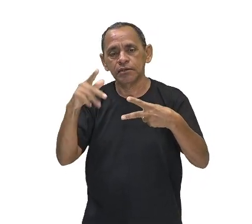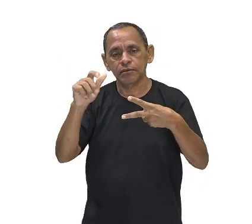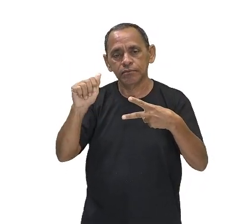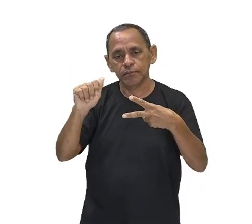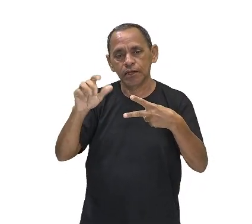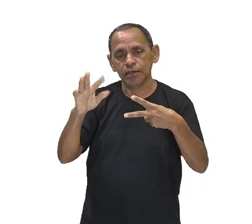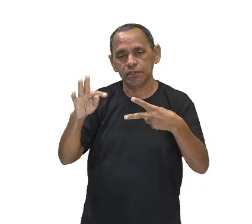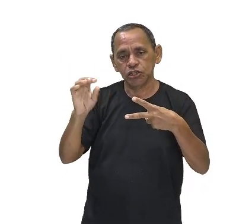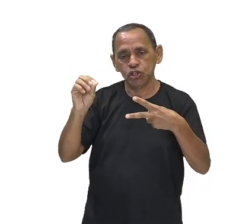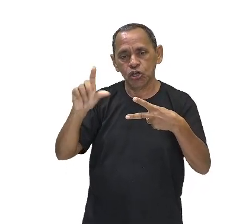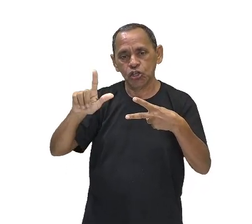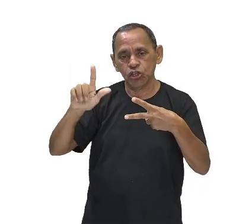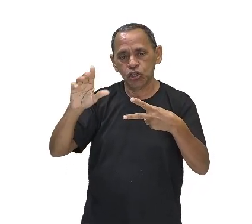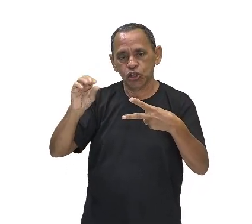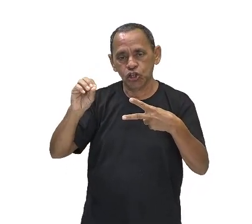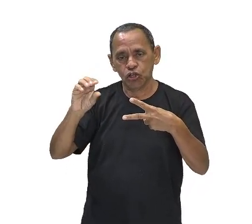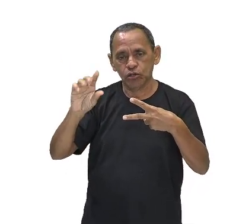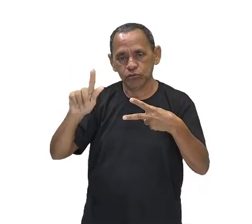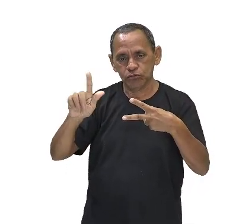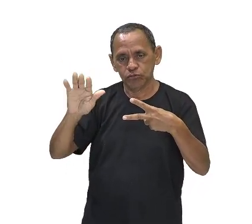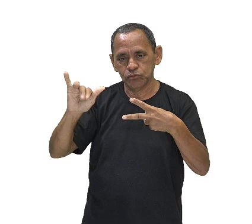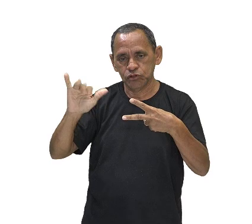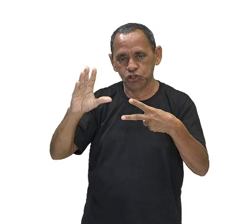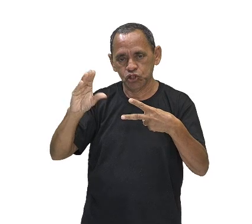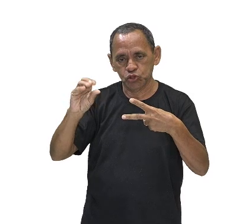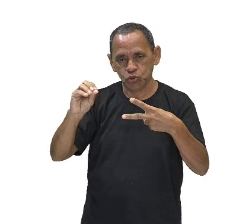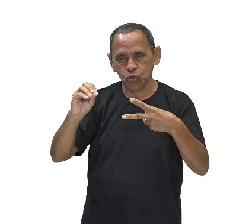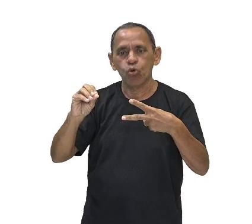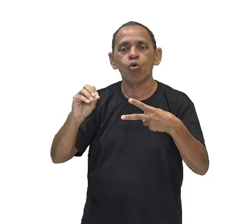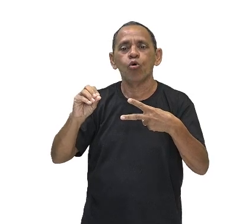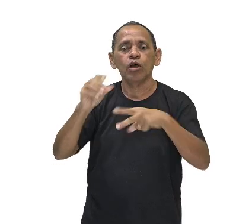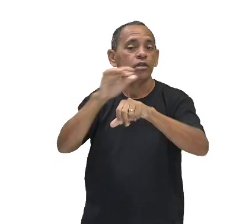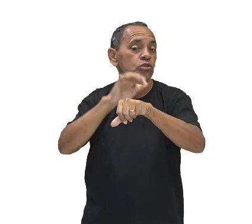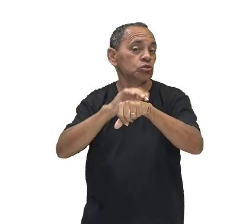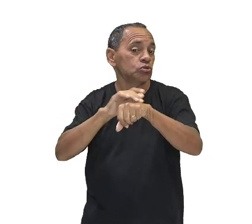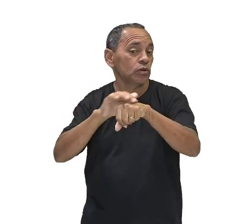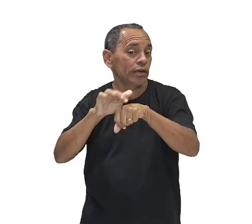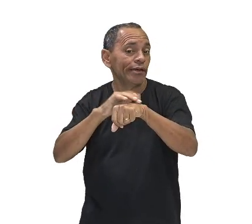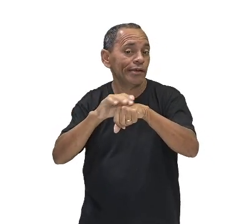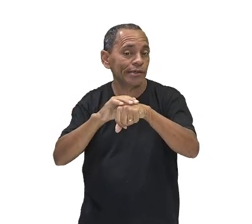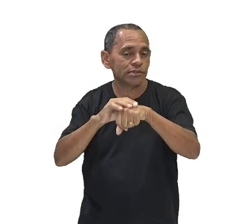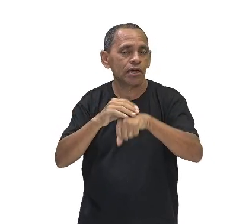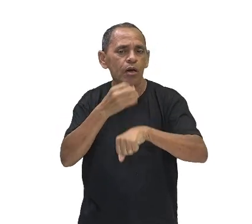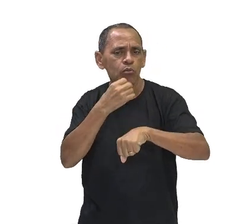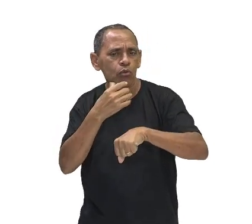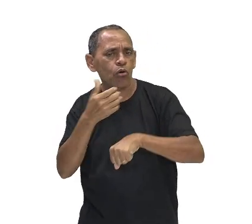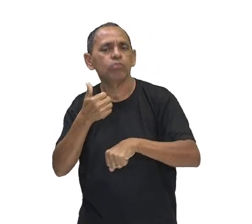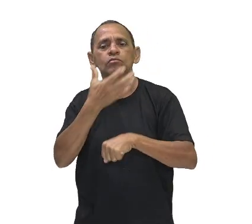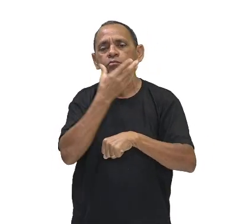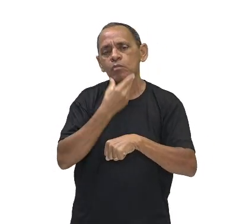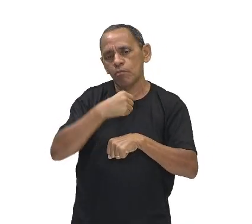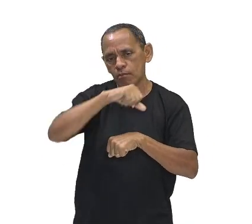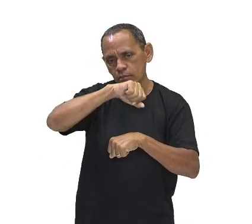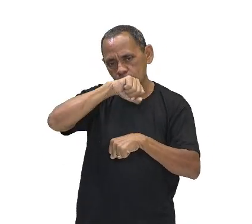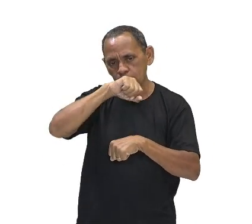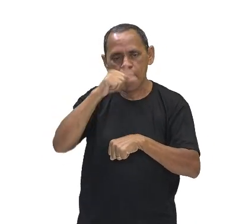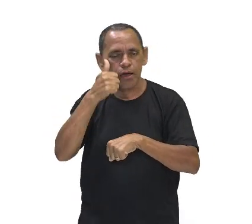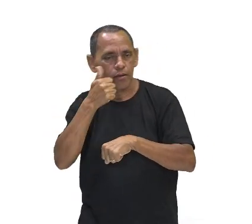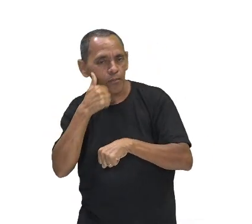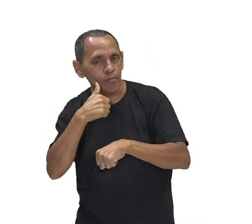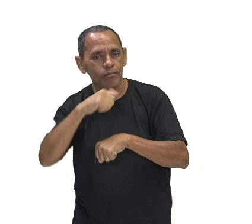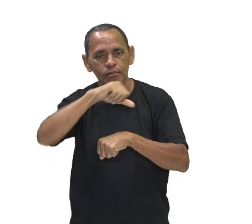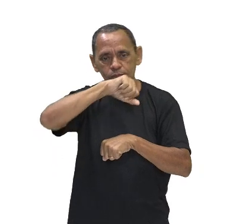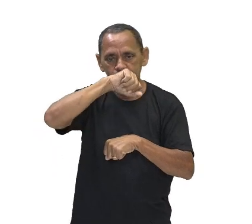social normal. Se casou, constituiu família, é um bom pai, é uma boa mãe, é um bom filho, tudo